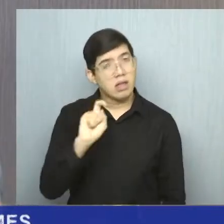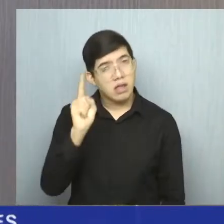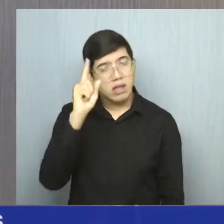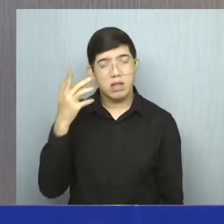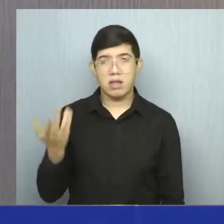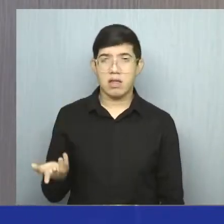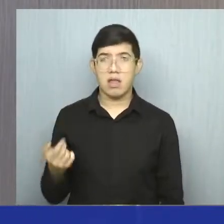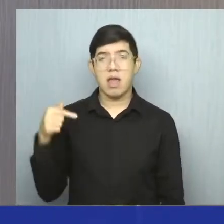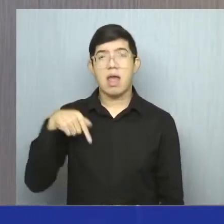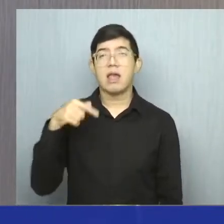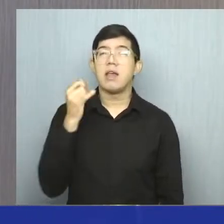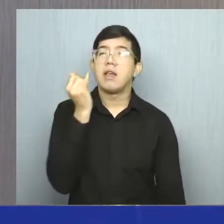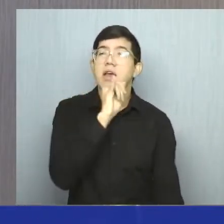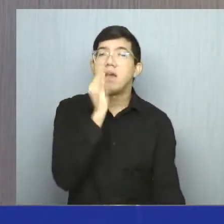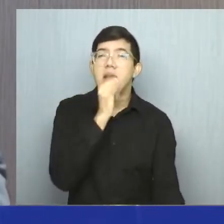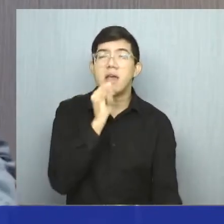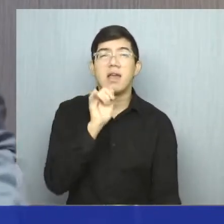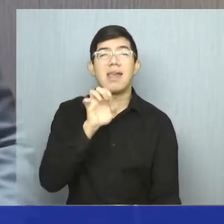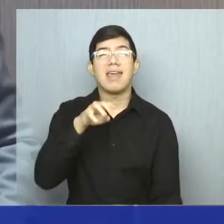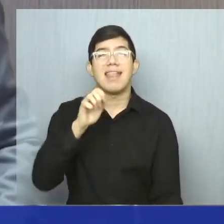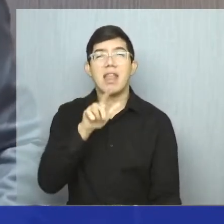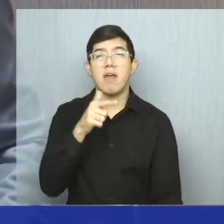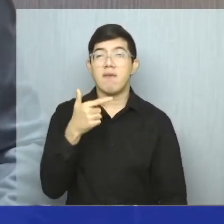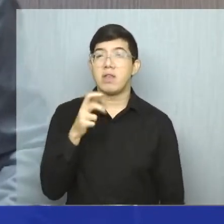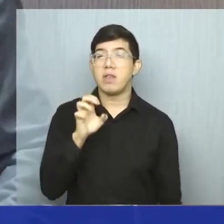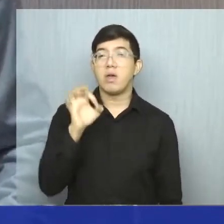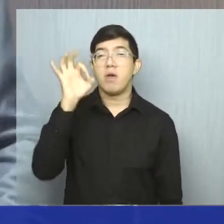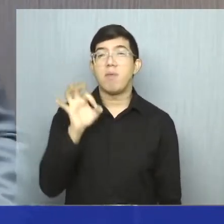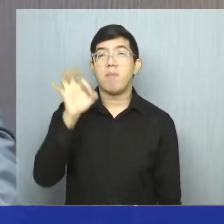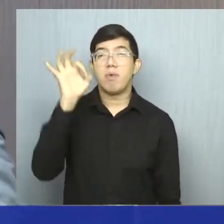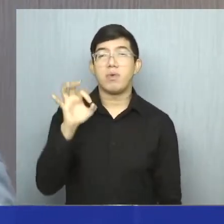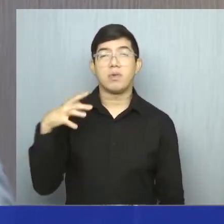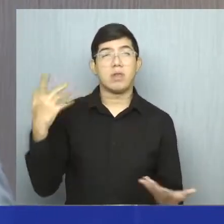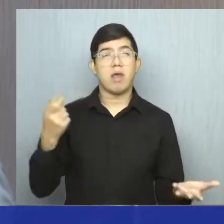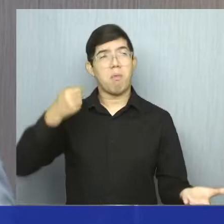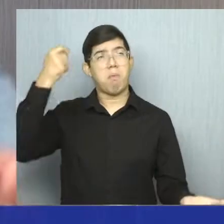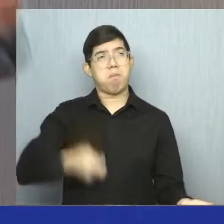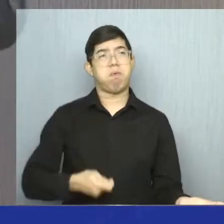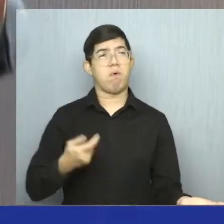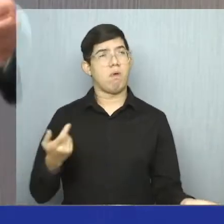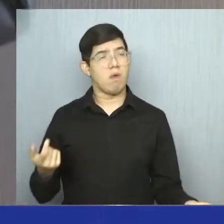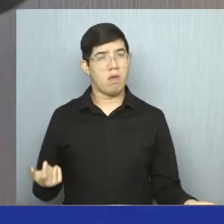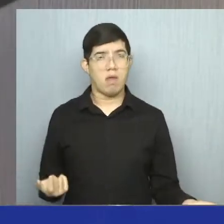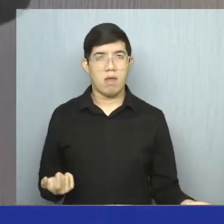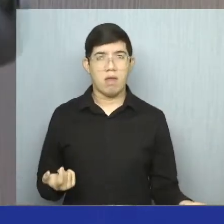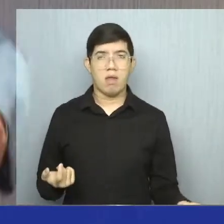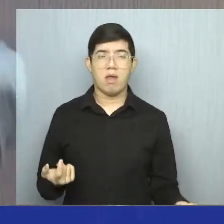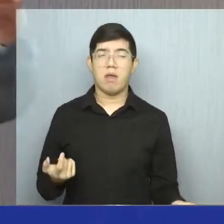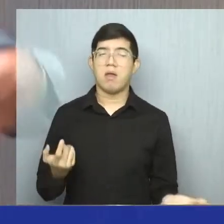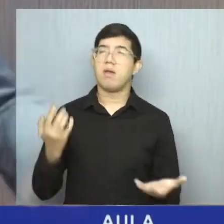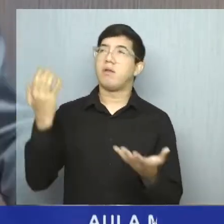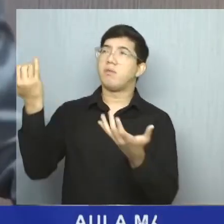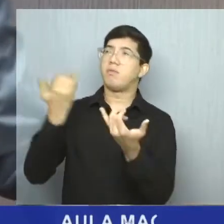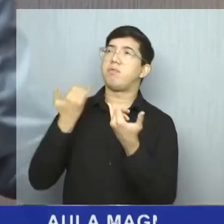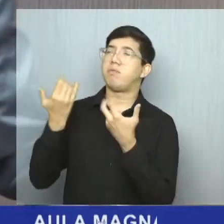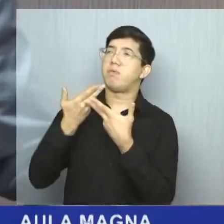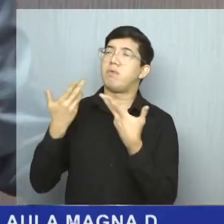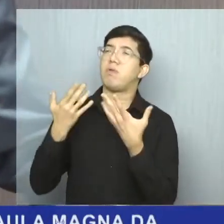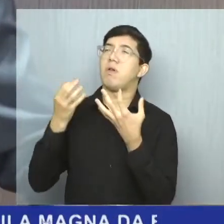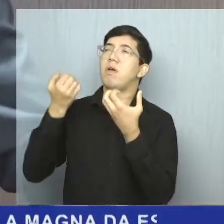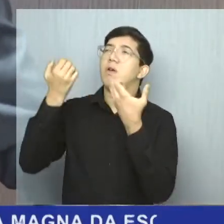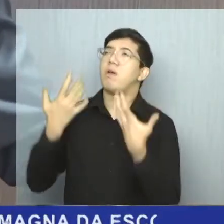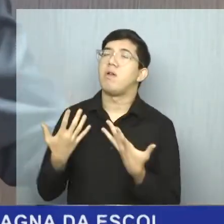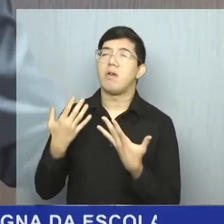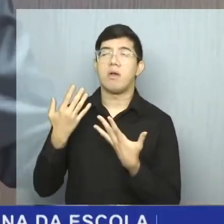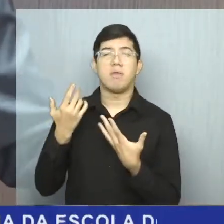tarifa de energia elétrica sem nenhuma correspondência no aumento dos custos, por pura entrega das agências reguladoras